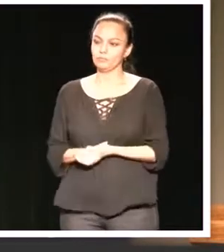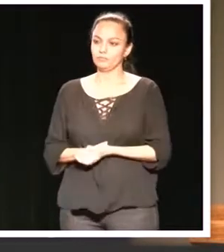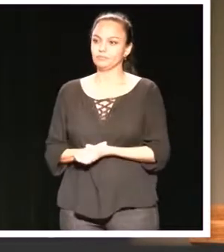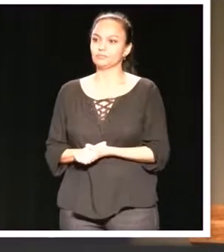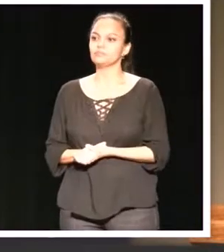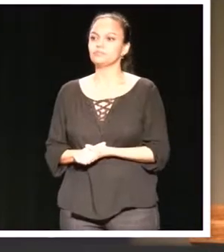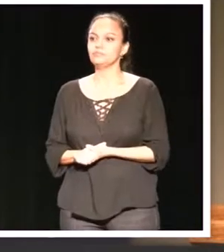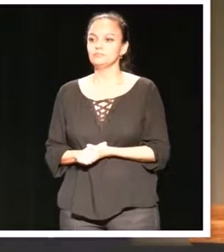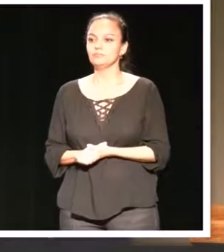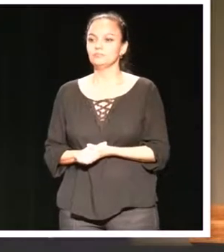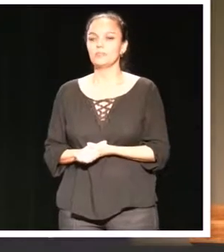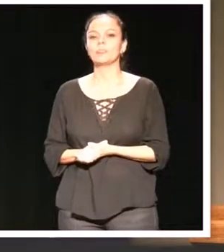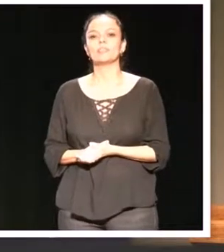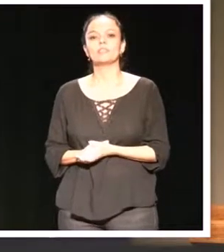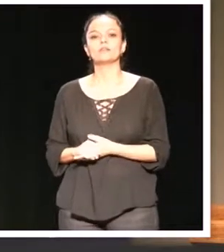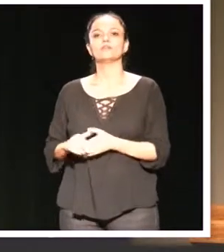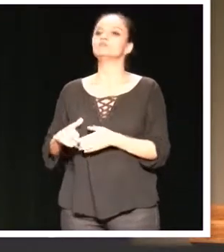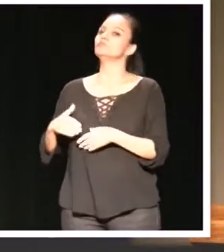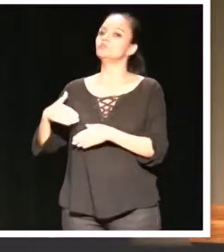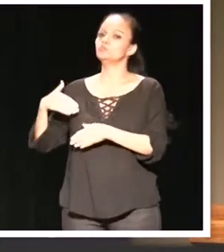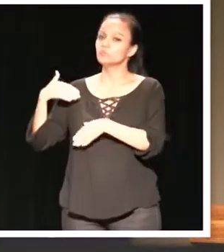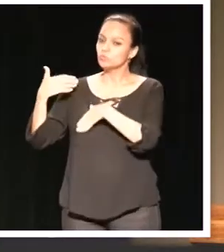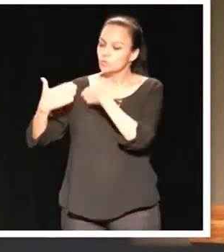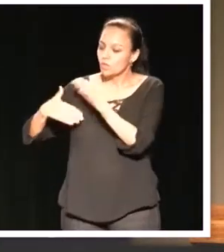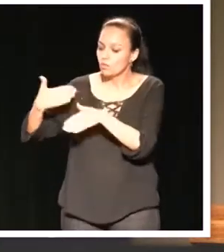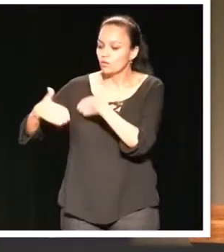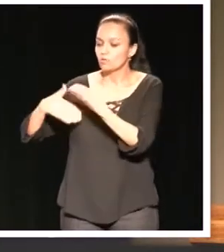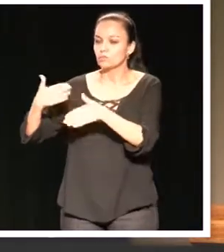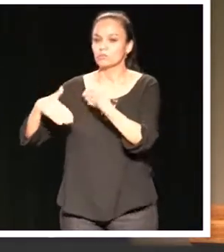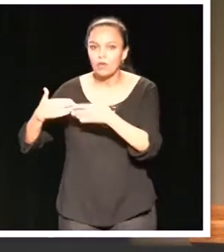a desenvolvimento de padrões de